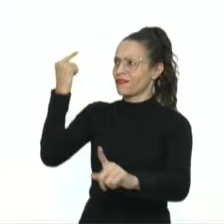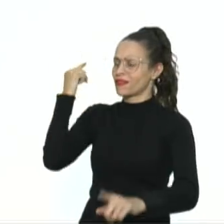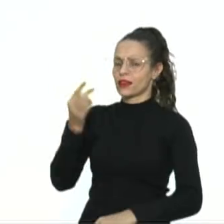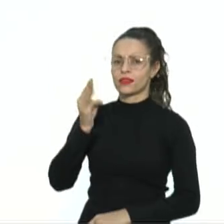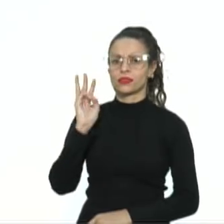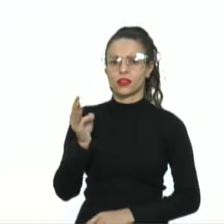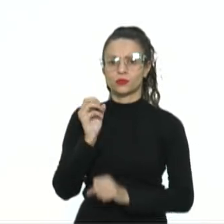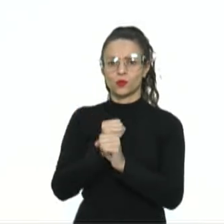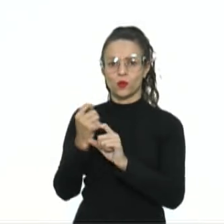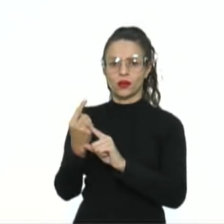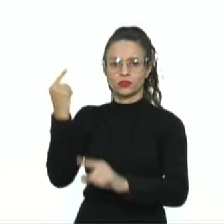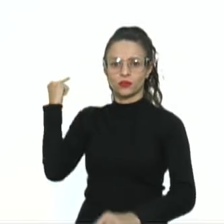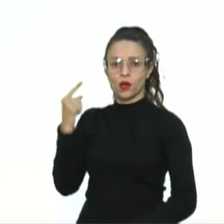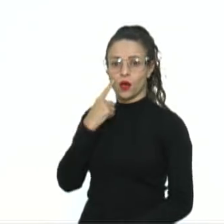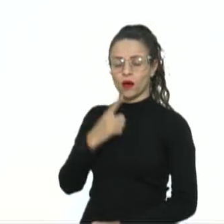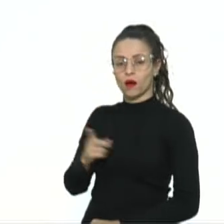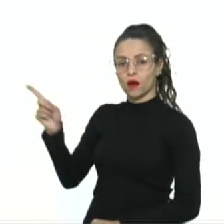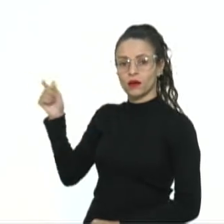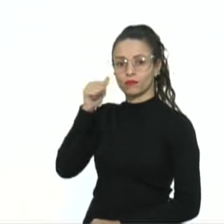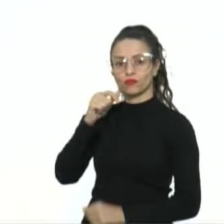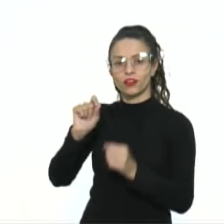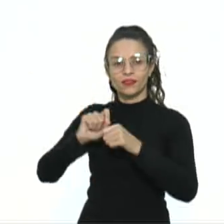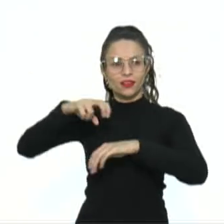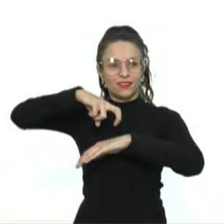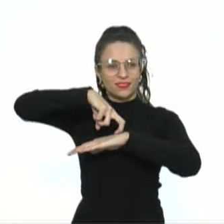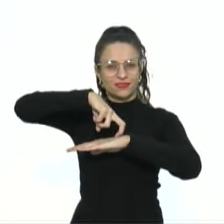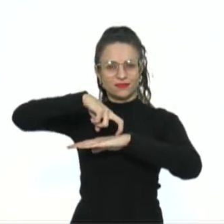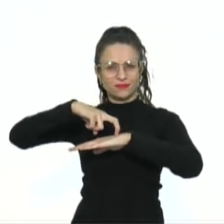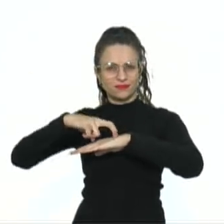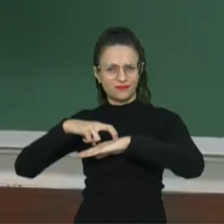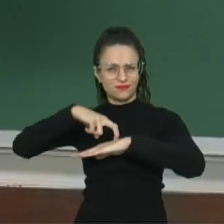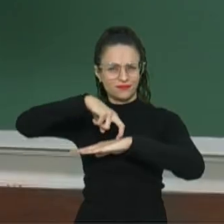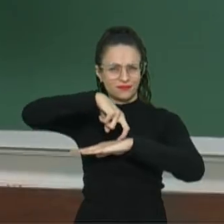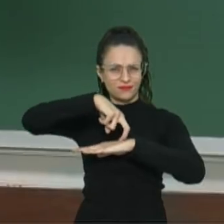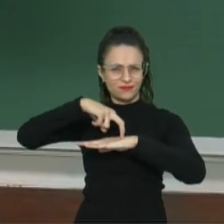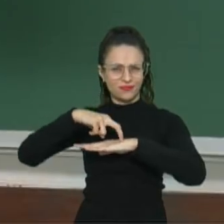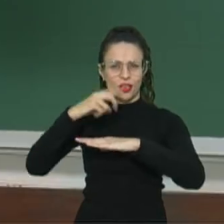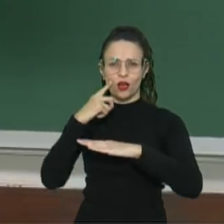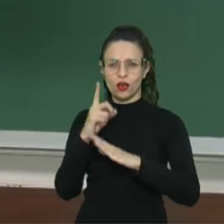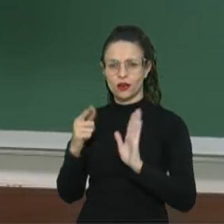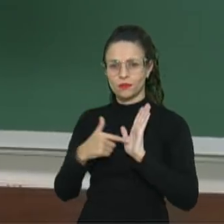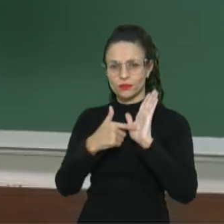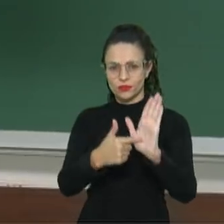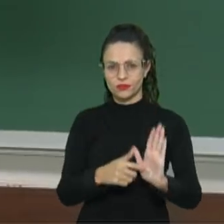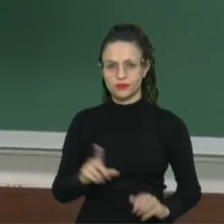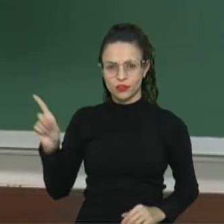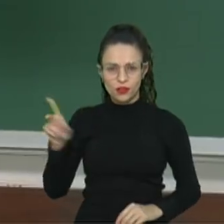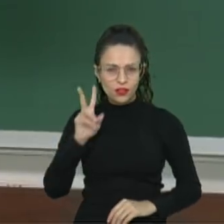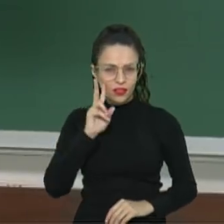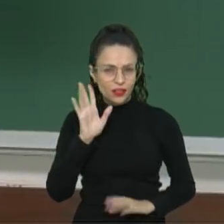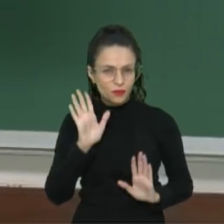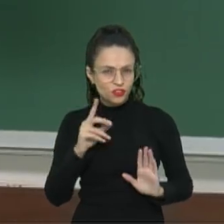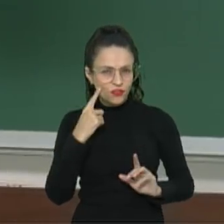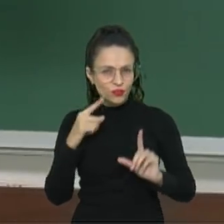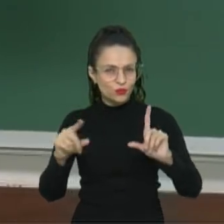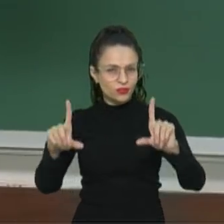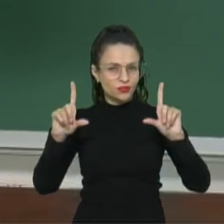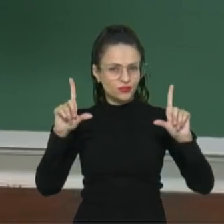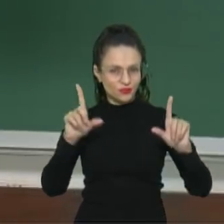Então, aqui a bailarina, né, fazendo o contorcionismo. Então, a gravura aqui para representar. Lembra que a gente viu essa obra